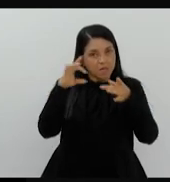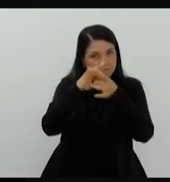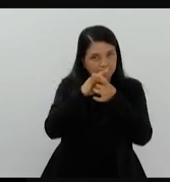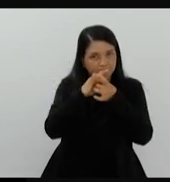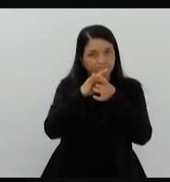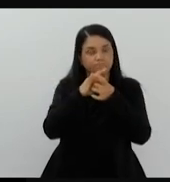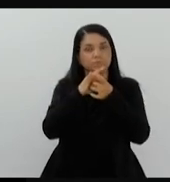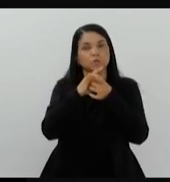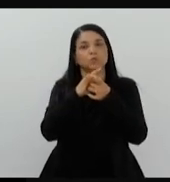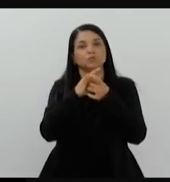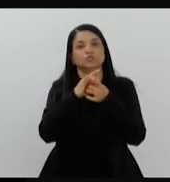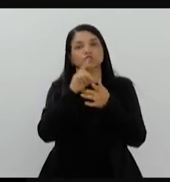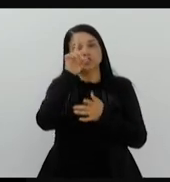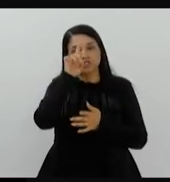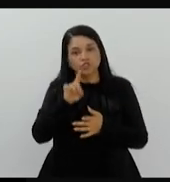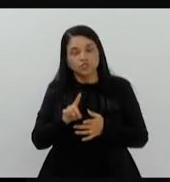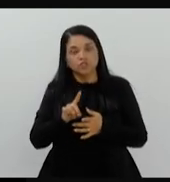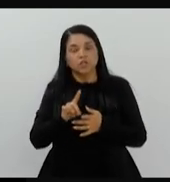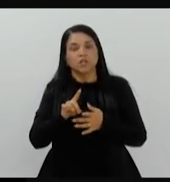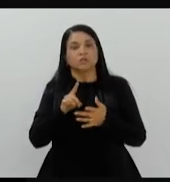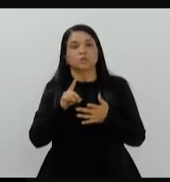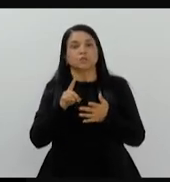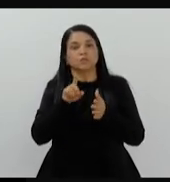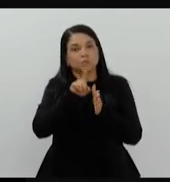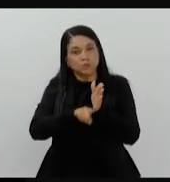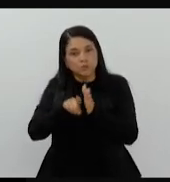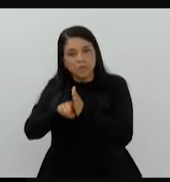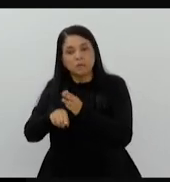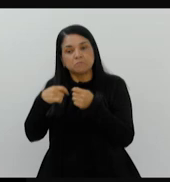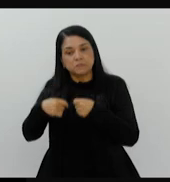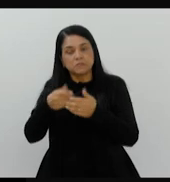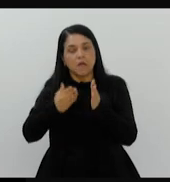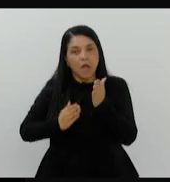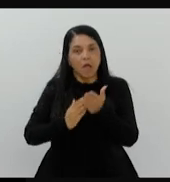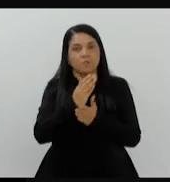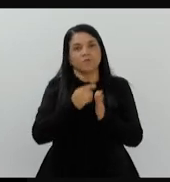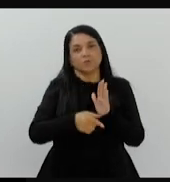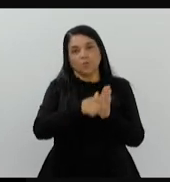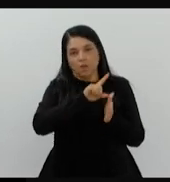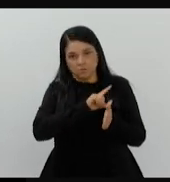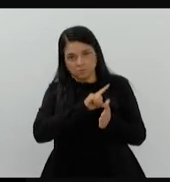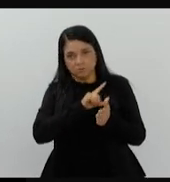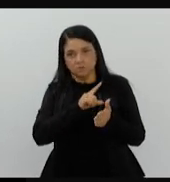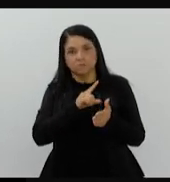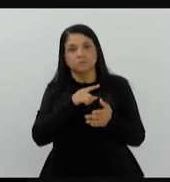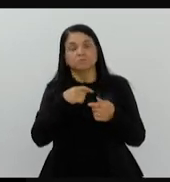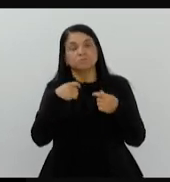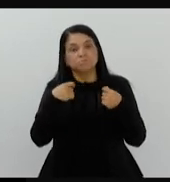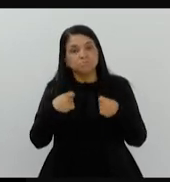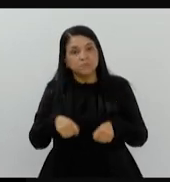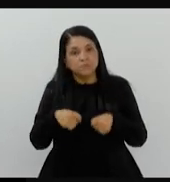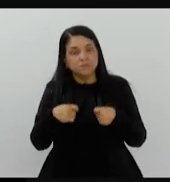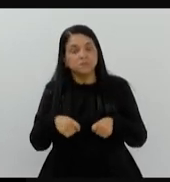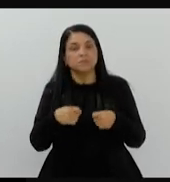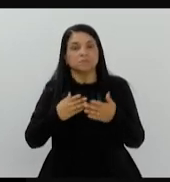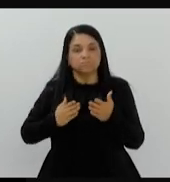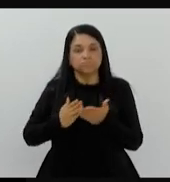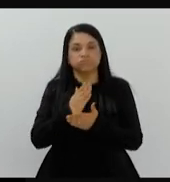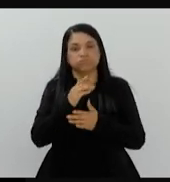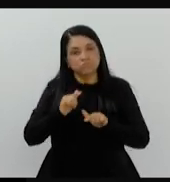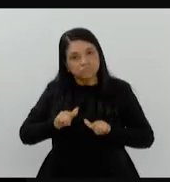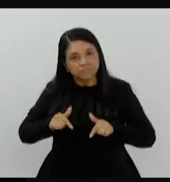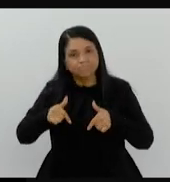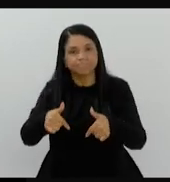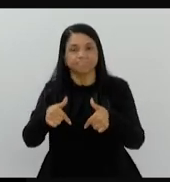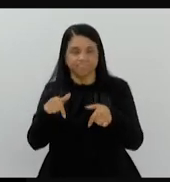tributário, eles precisam ser aprovados num exercício anterior, né, do que eles vão vigorar. Então, a